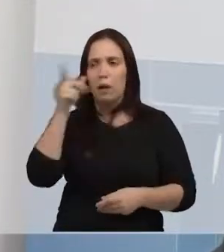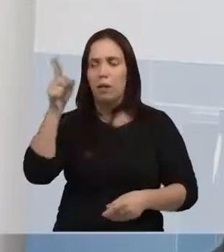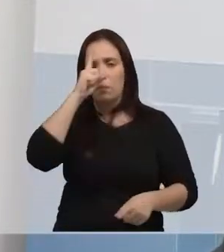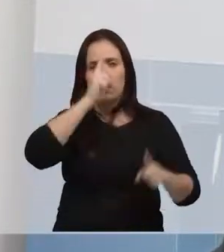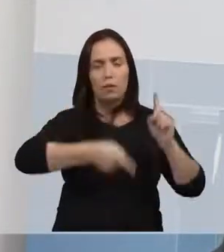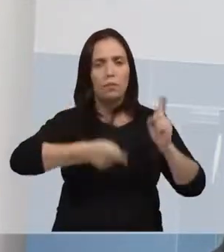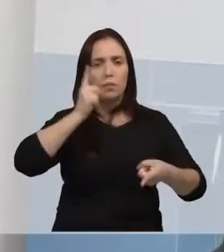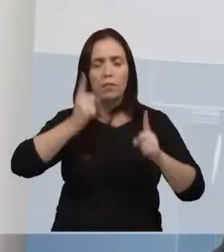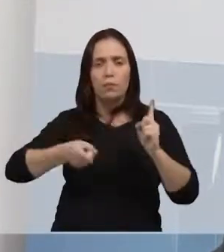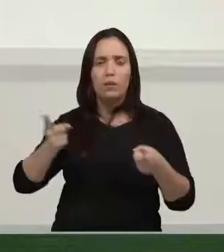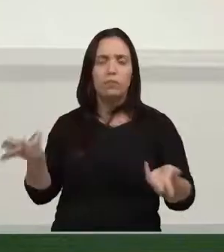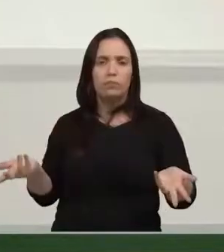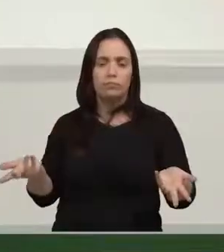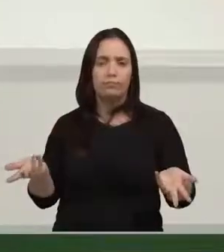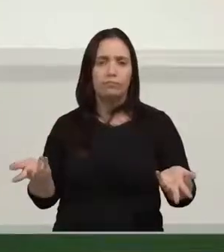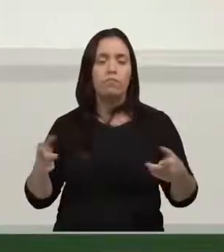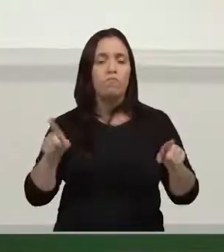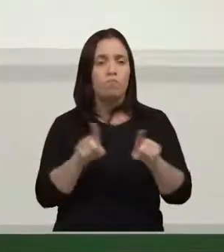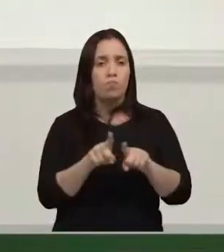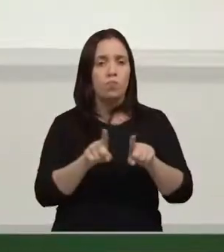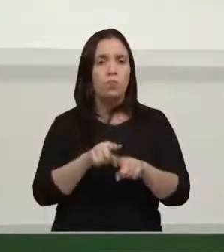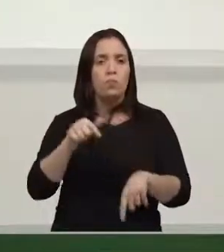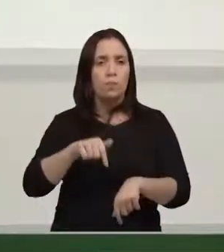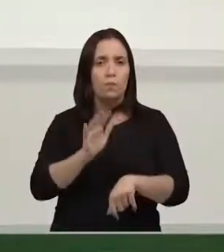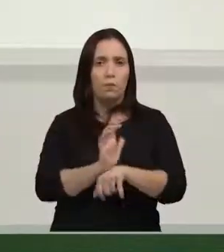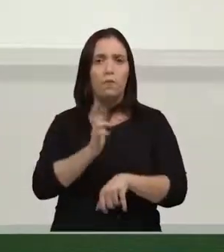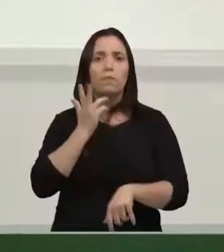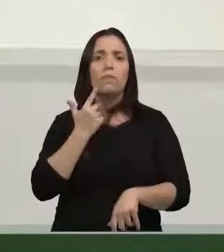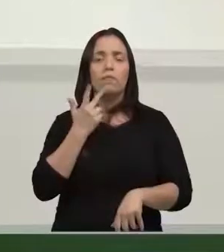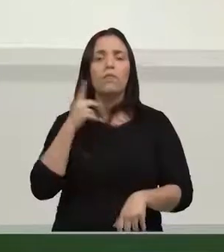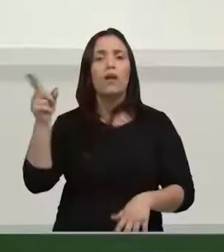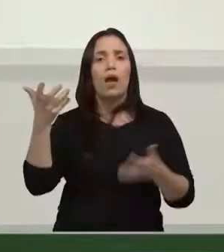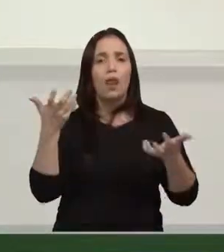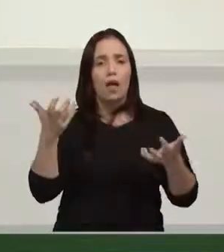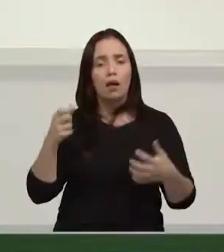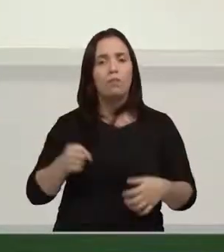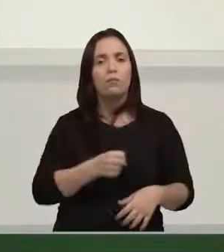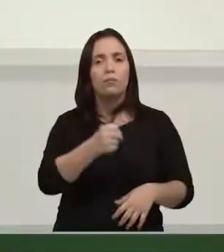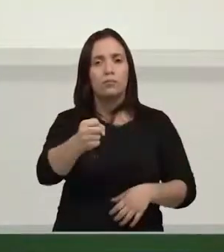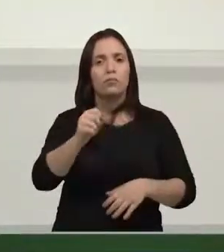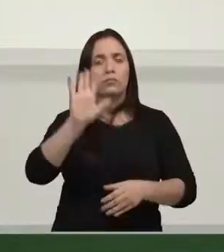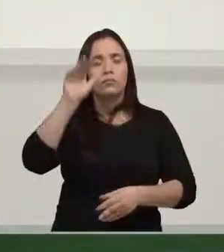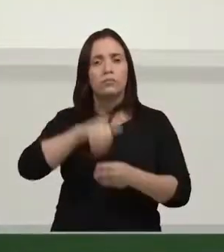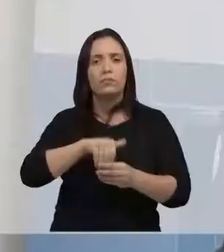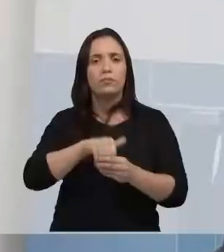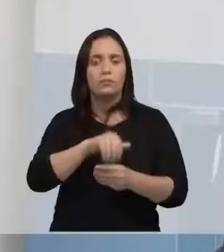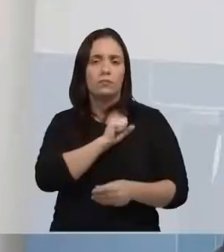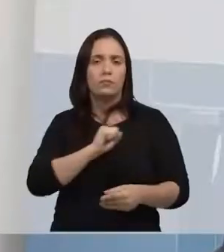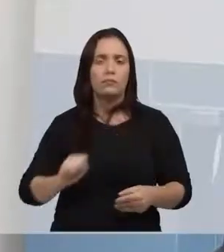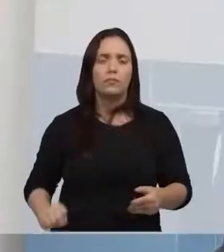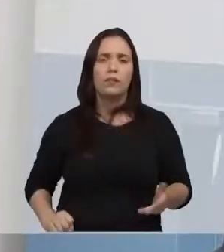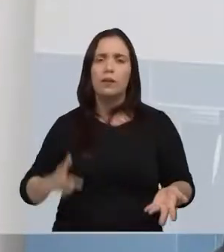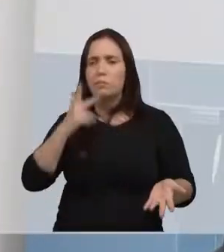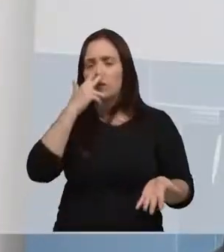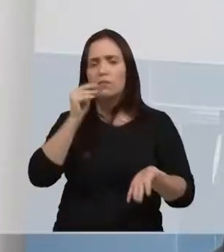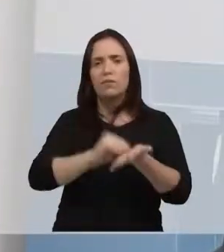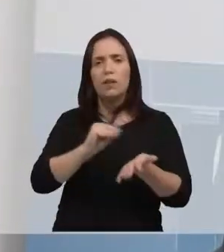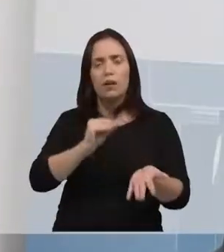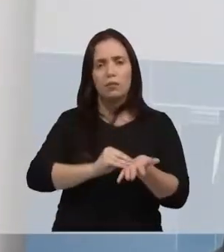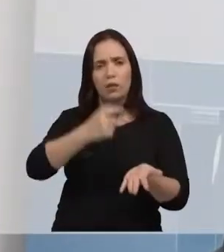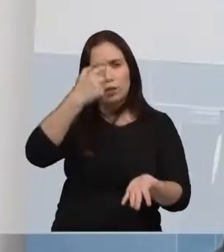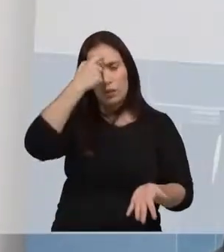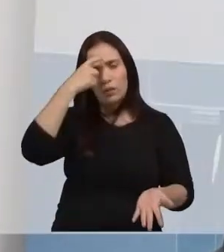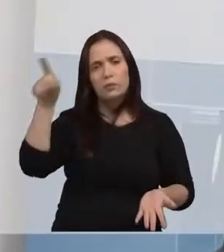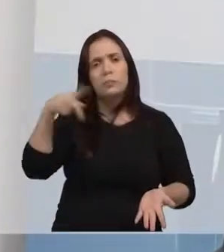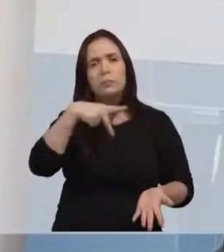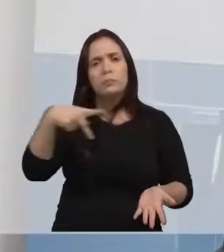próximo bloco nós vamos falar que até aqui no Ceará ela quer lançar candidato ao Senado. Pois é, então essa loucura dessa insanidade da